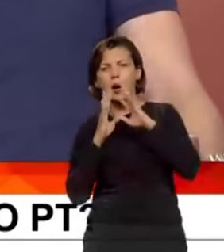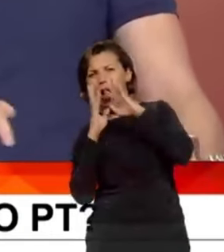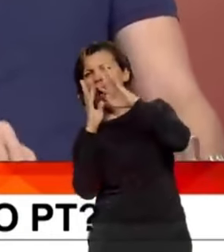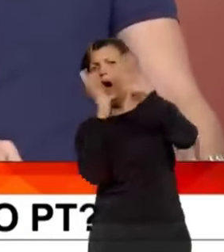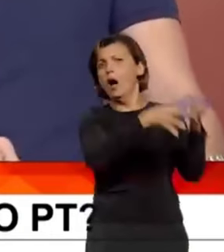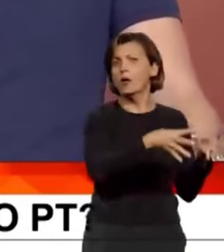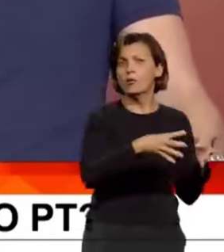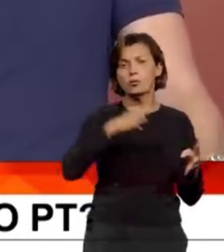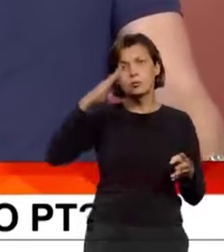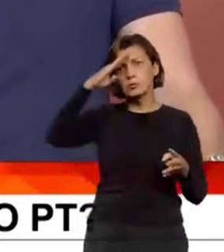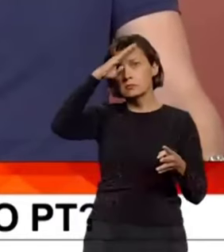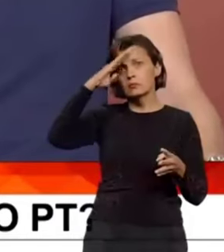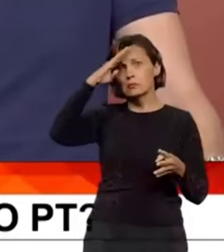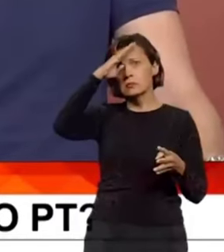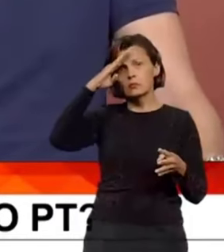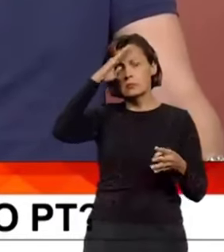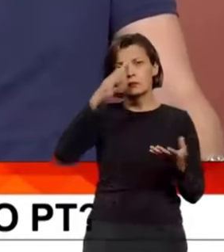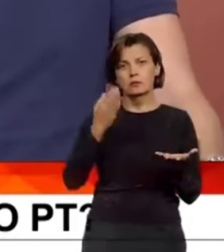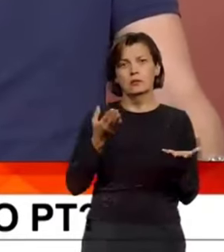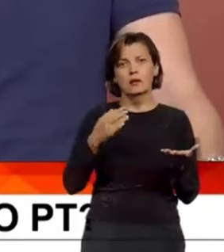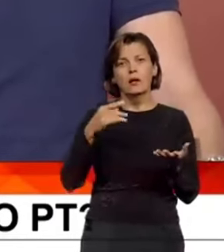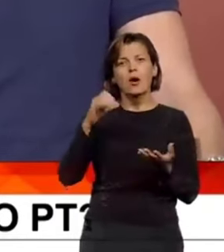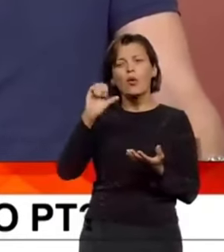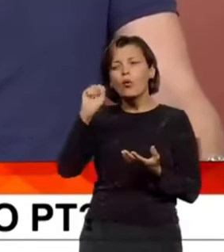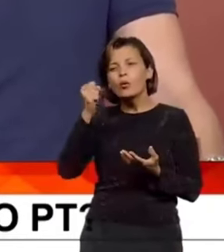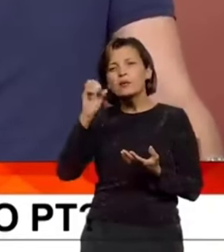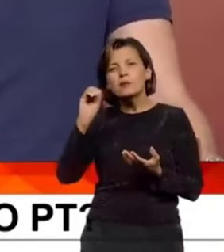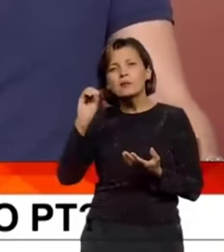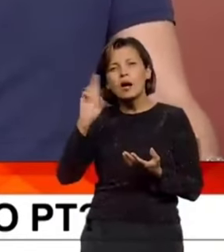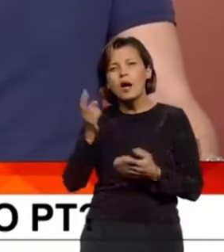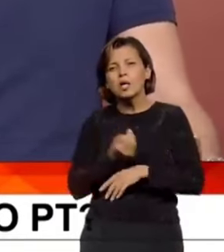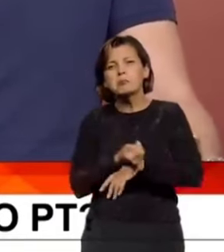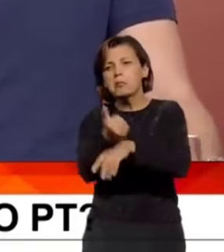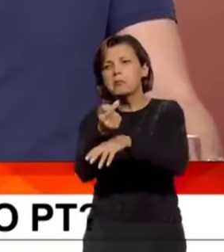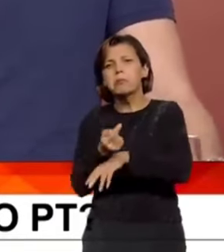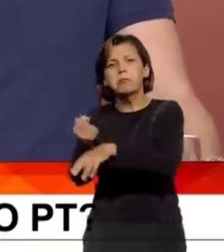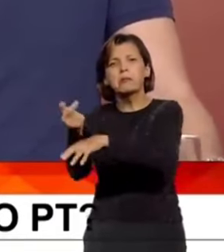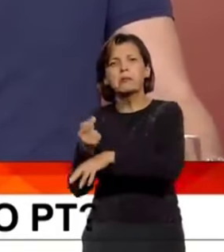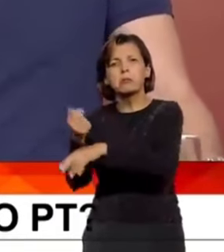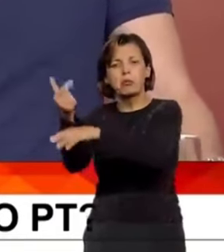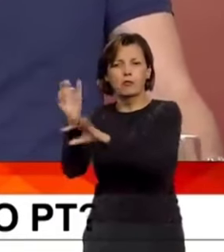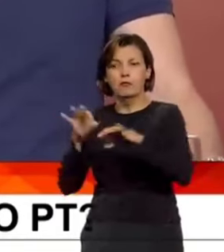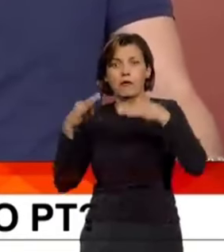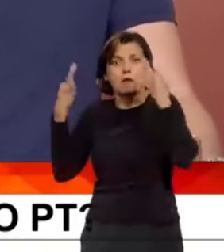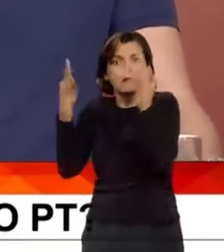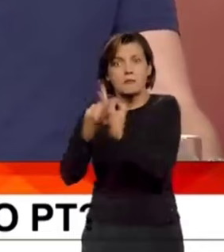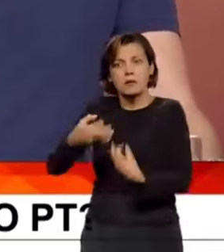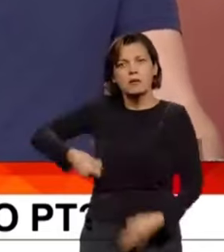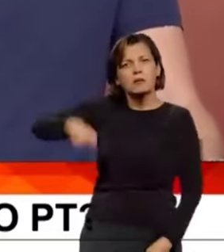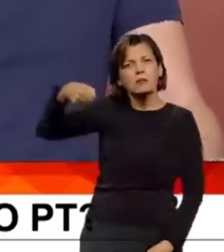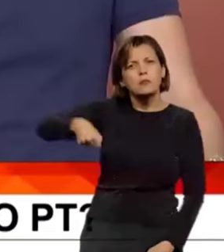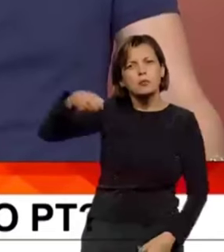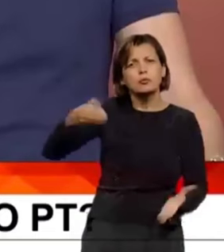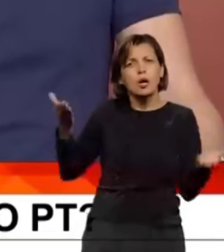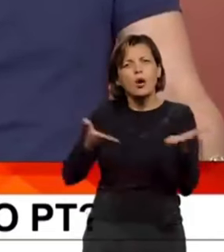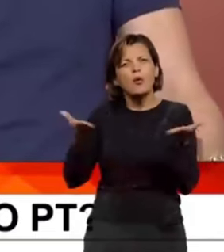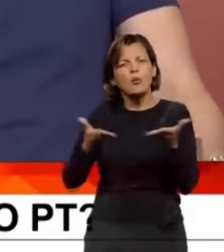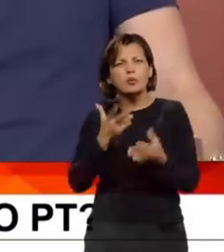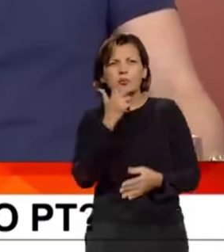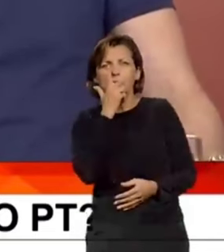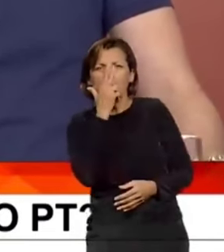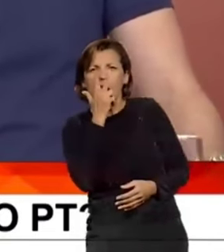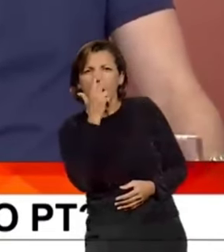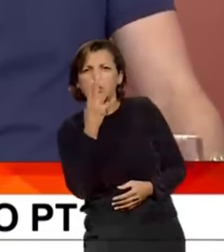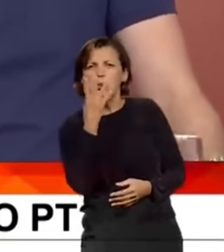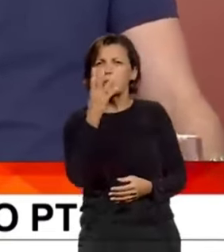que eles tanto critica fez muito mais que eles pelos pobres quando eles davam r$ 80 r$ 190 de Bolsa Família hoje as pessoas ganham